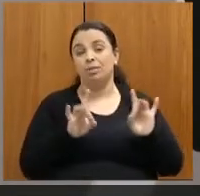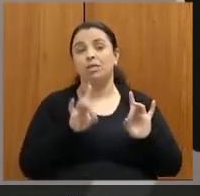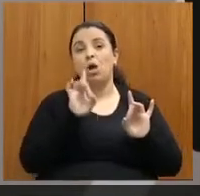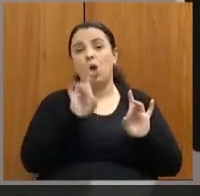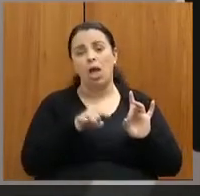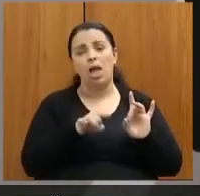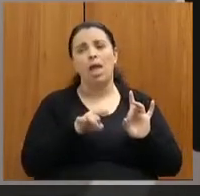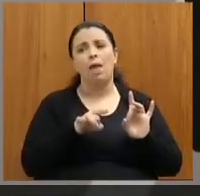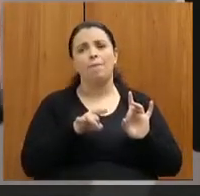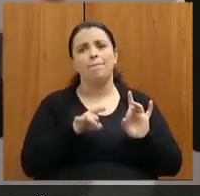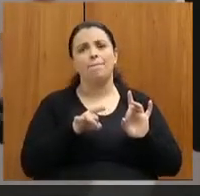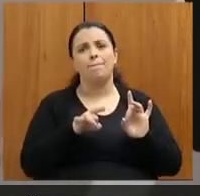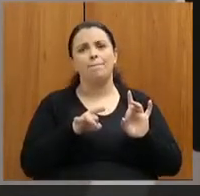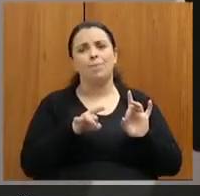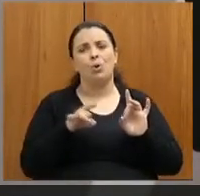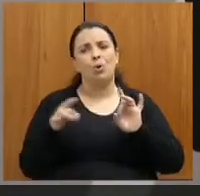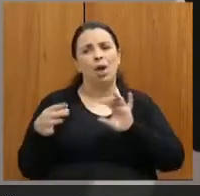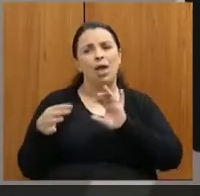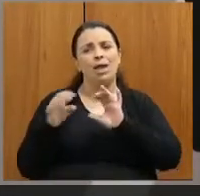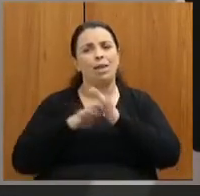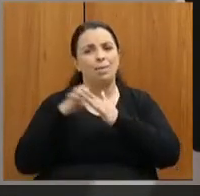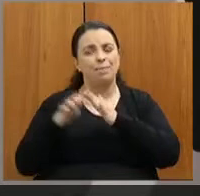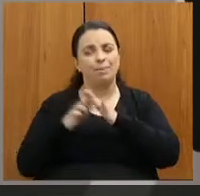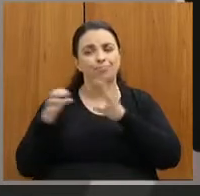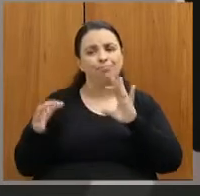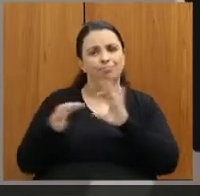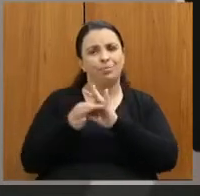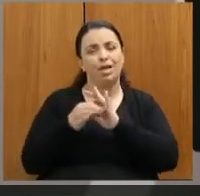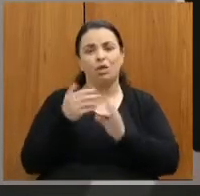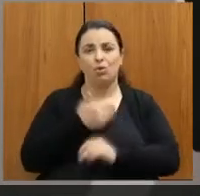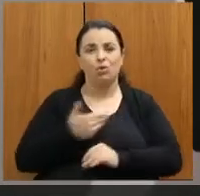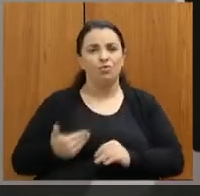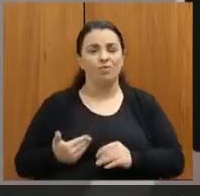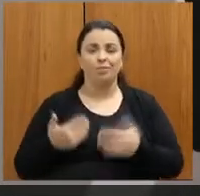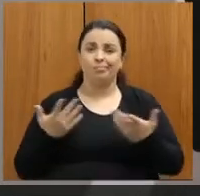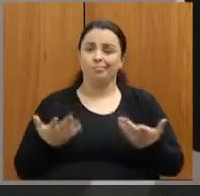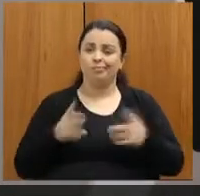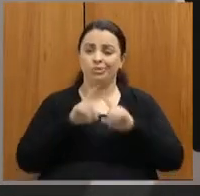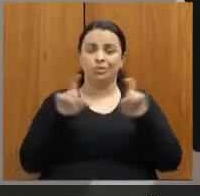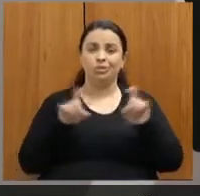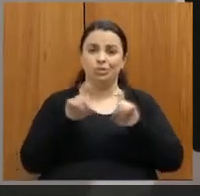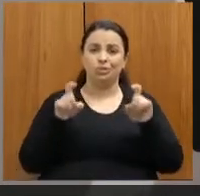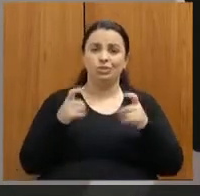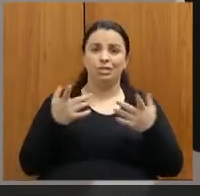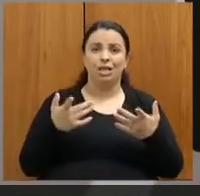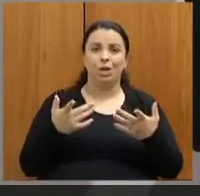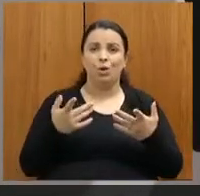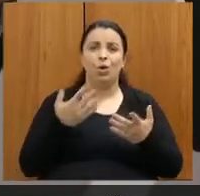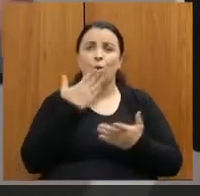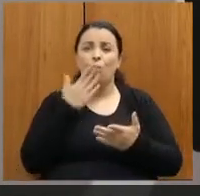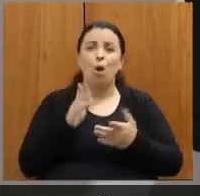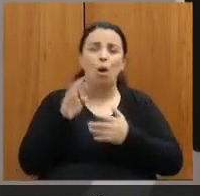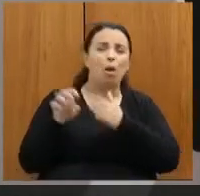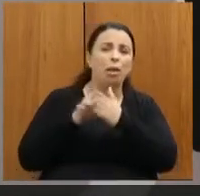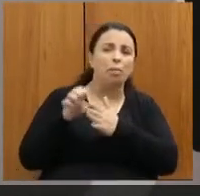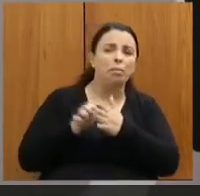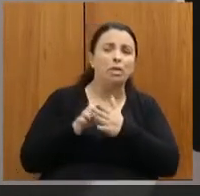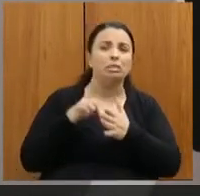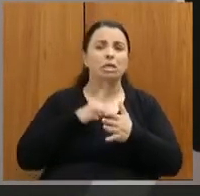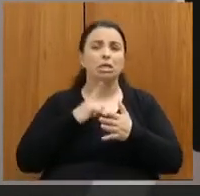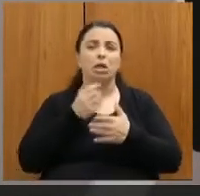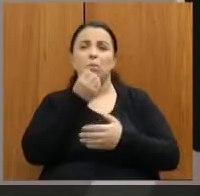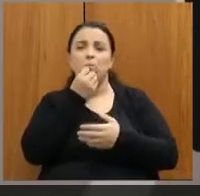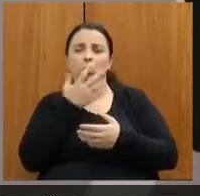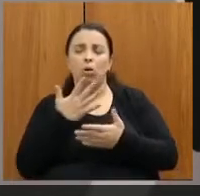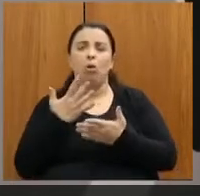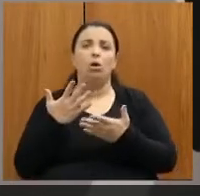hora de forma digital que está sendo frente fica difícil saber quem é que tá sendo beneficiado Ou seja todos é de forma